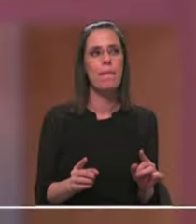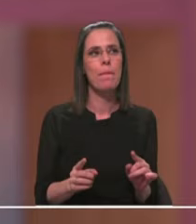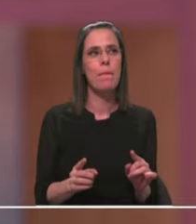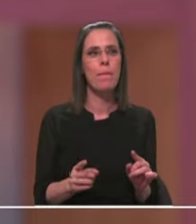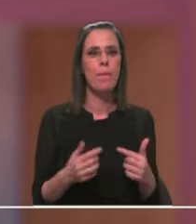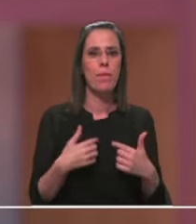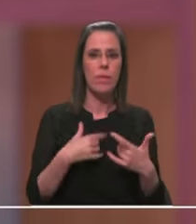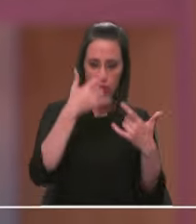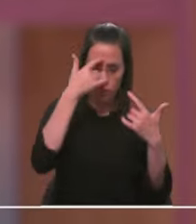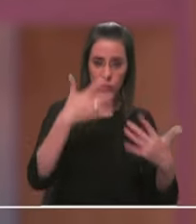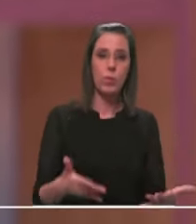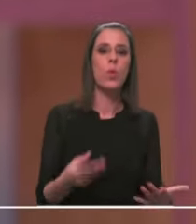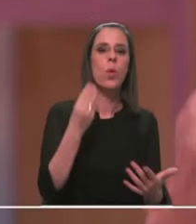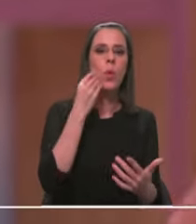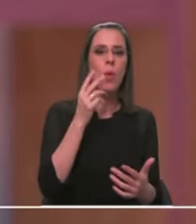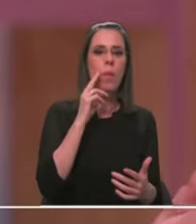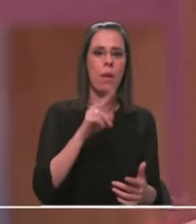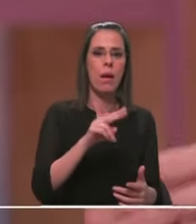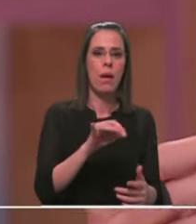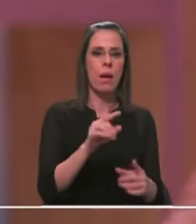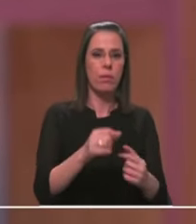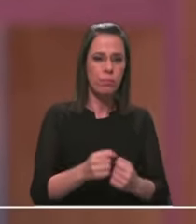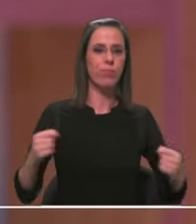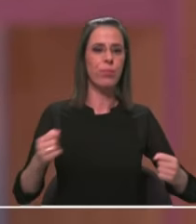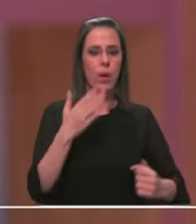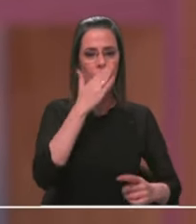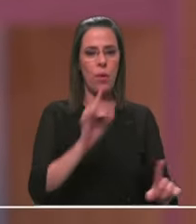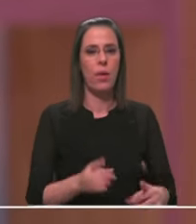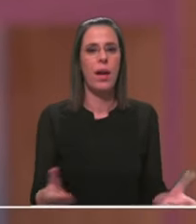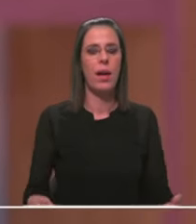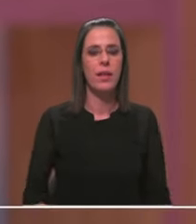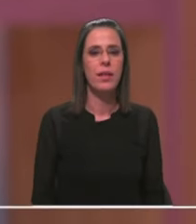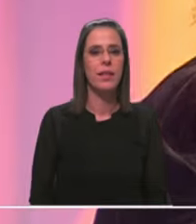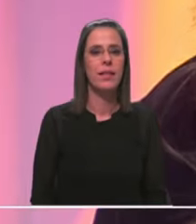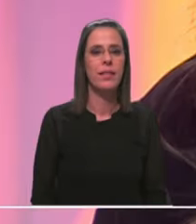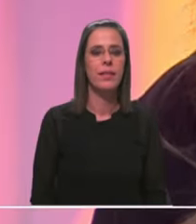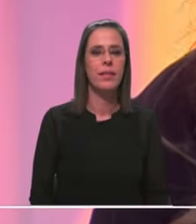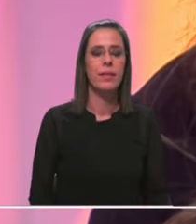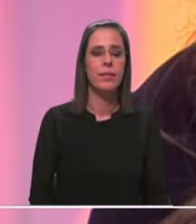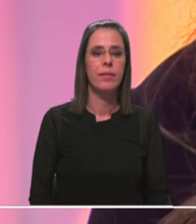E fico estupefacta como é que a Naísa não reage a isso.